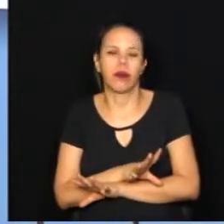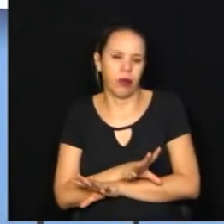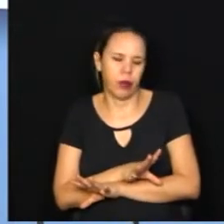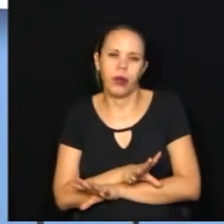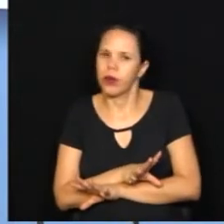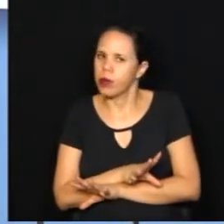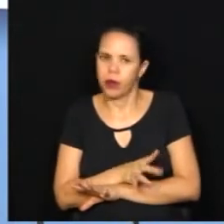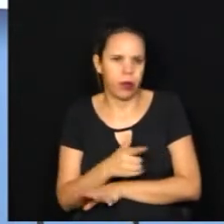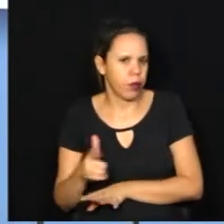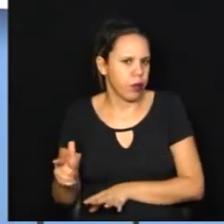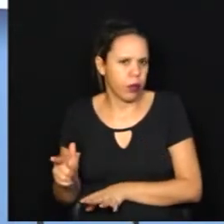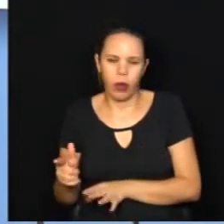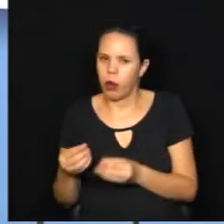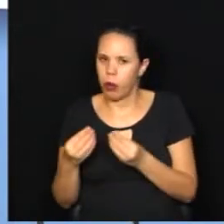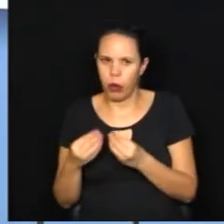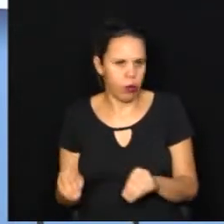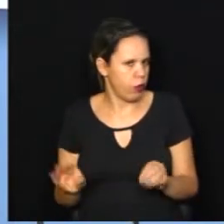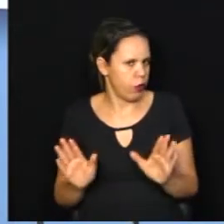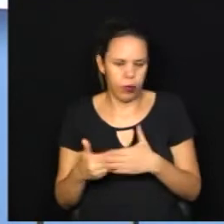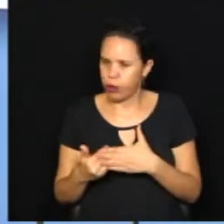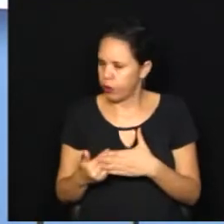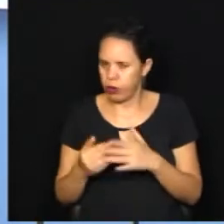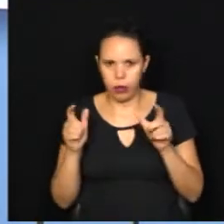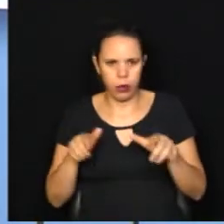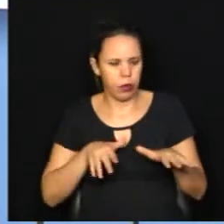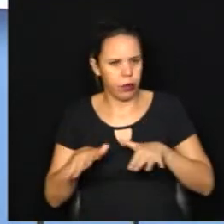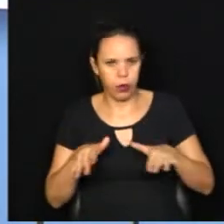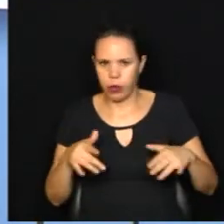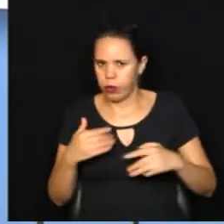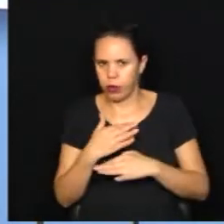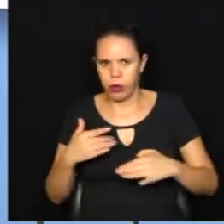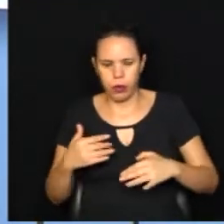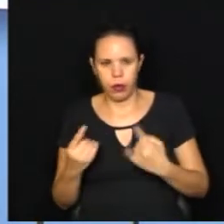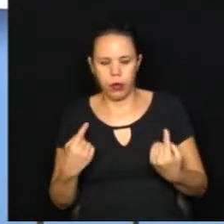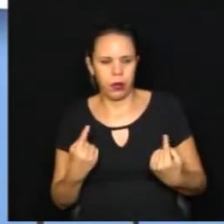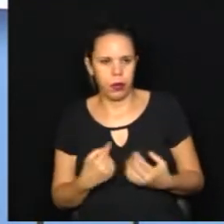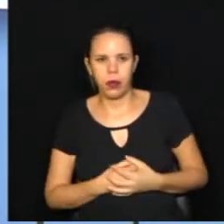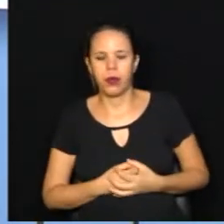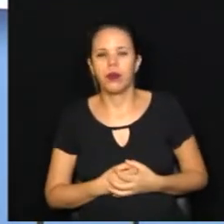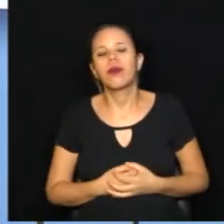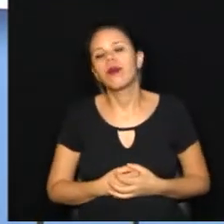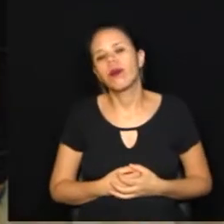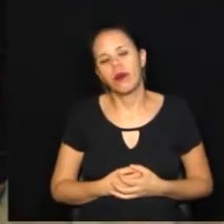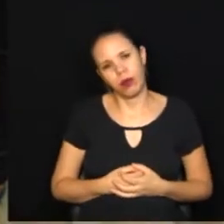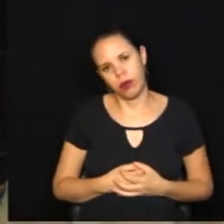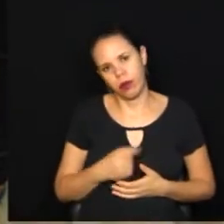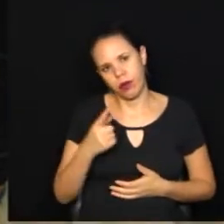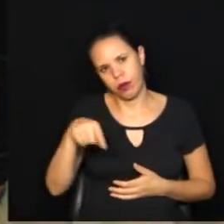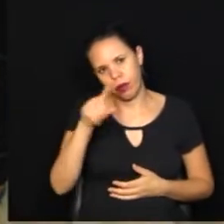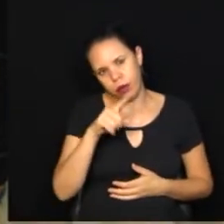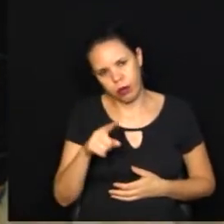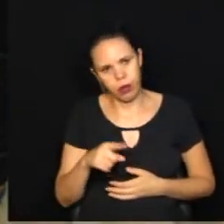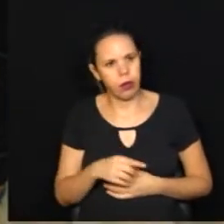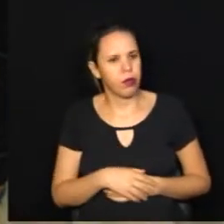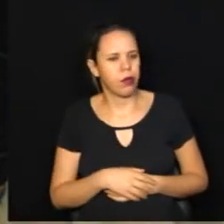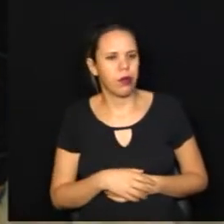Londres, ali na ida para o corredor John Boyd Dunlop, a INDEC vai interditar totalmente o